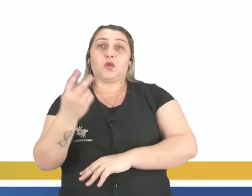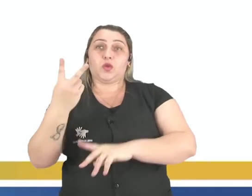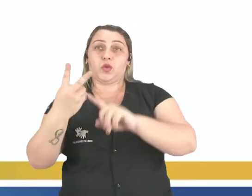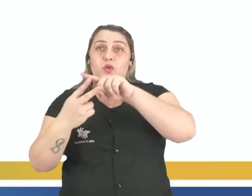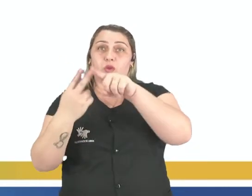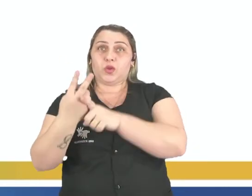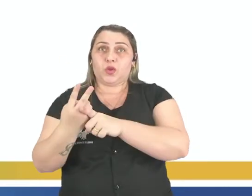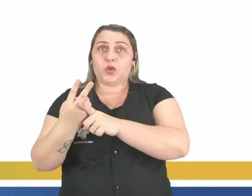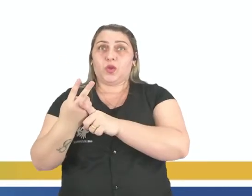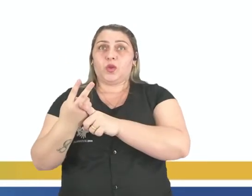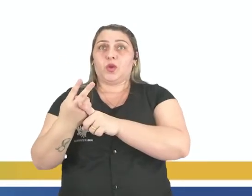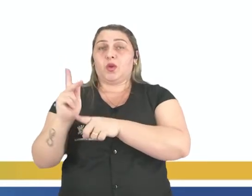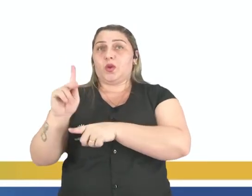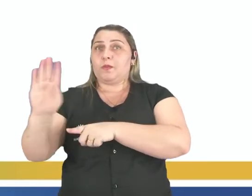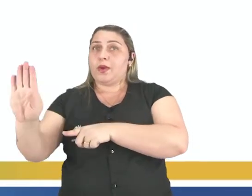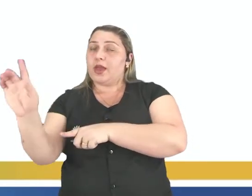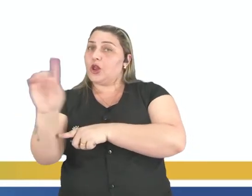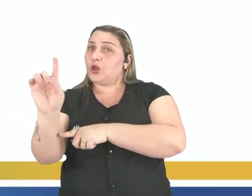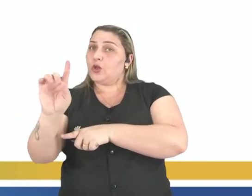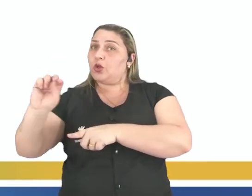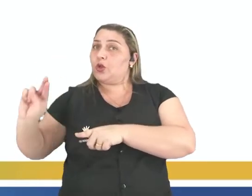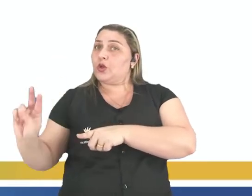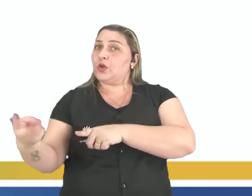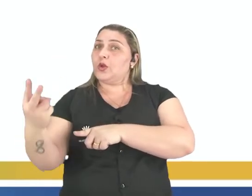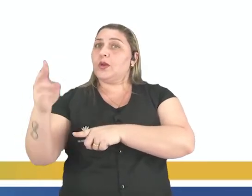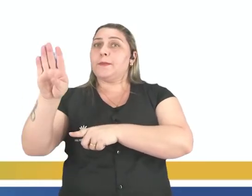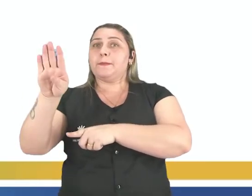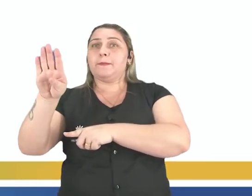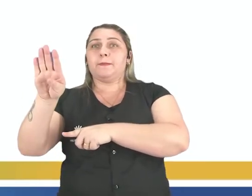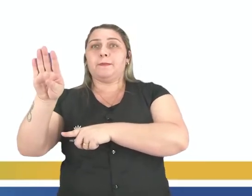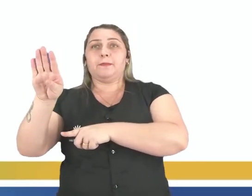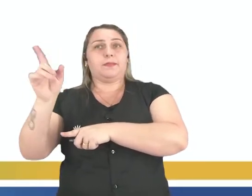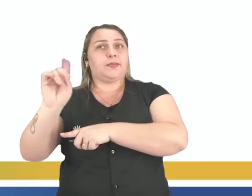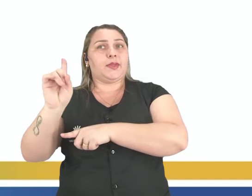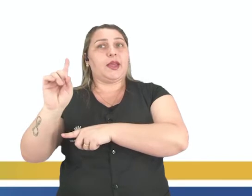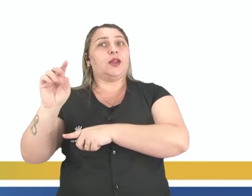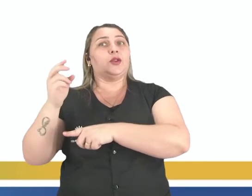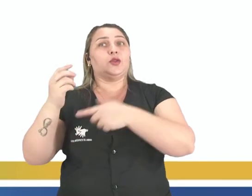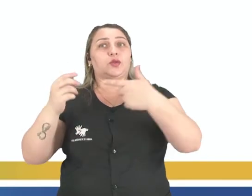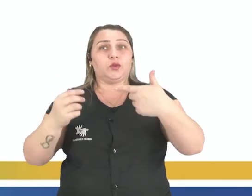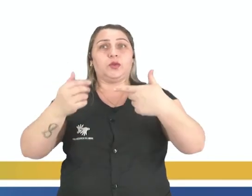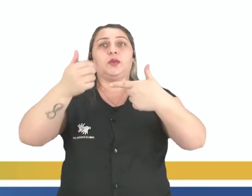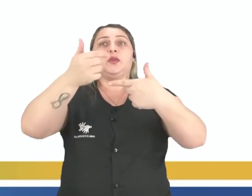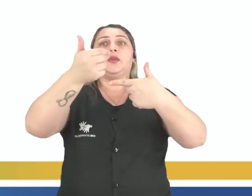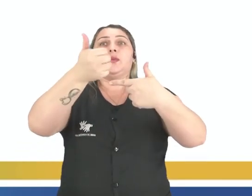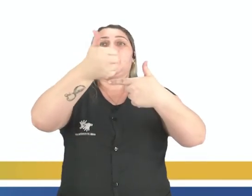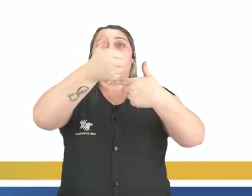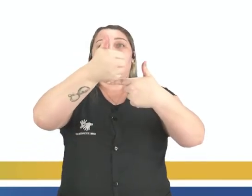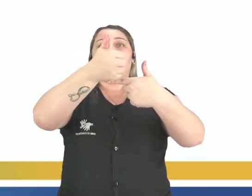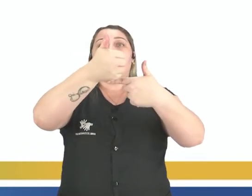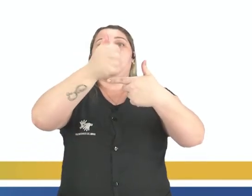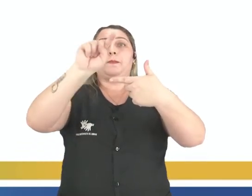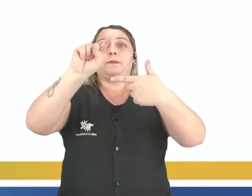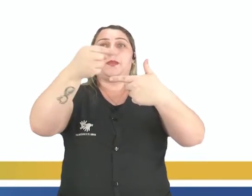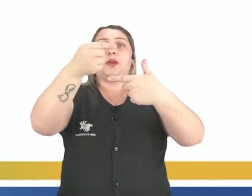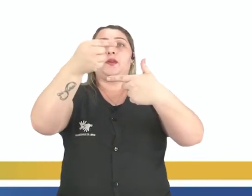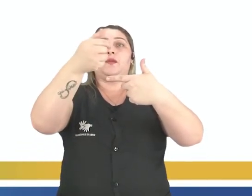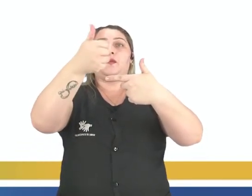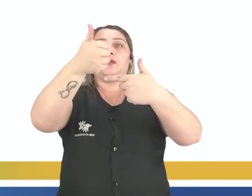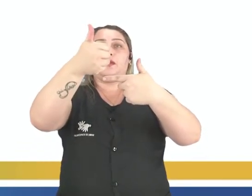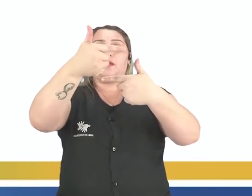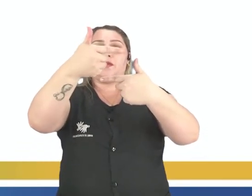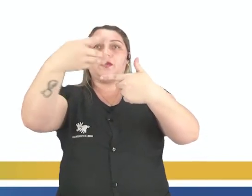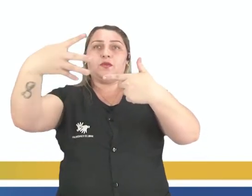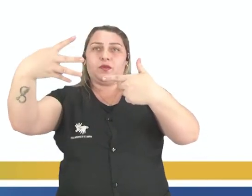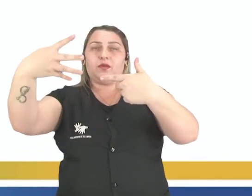2 kilobytes, não é 2.000 bytes, tá bom? É 2 multiplicado por 1024 bytes, porque 2